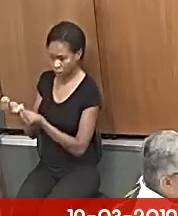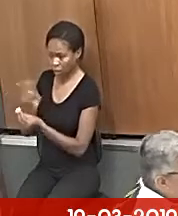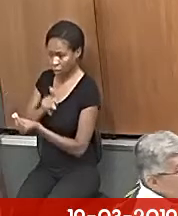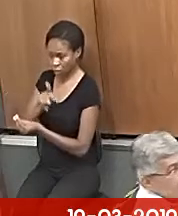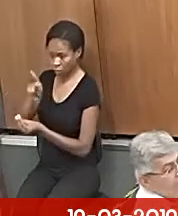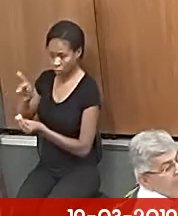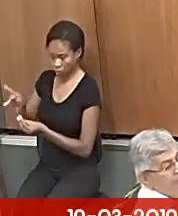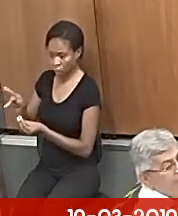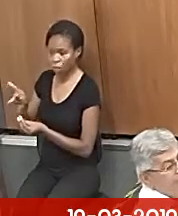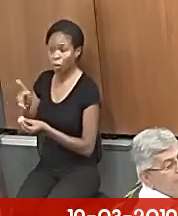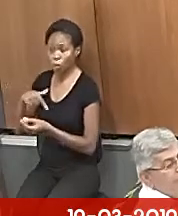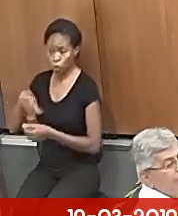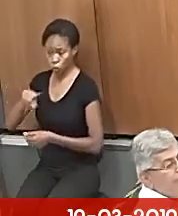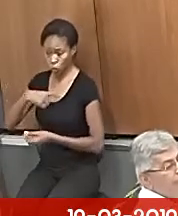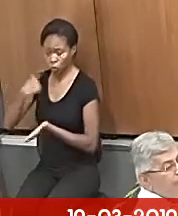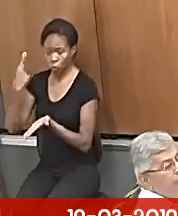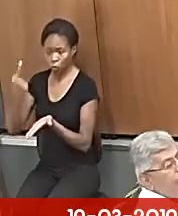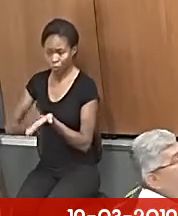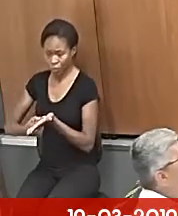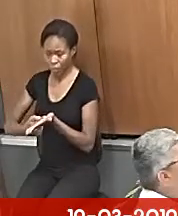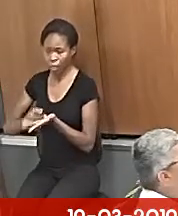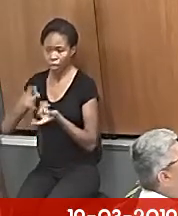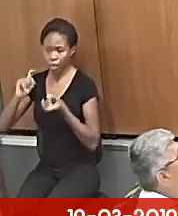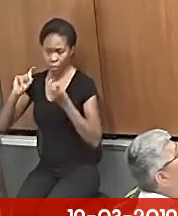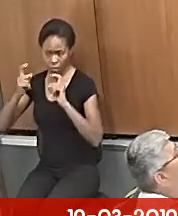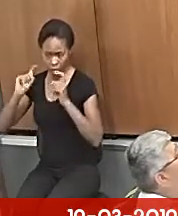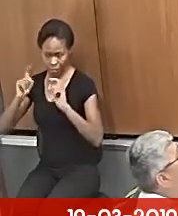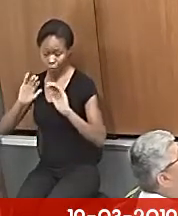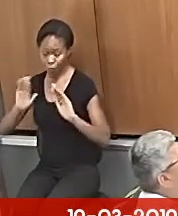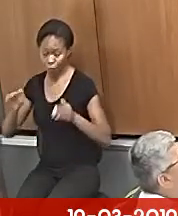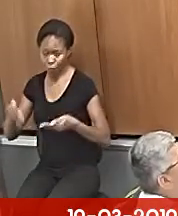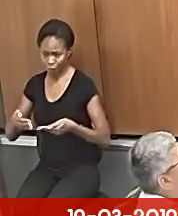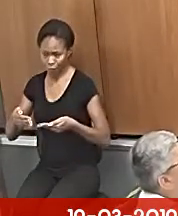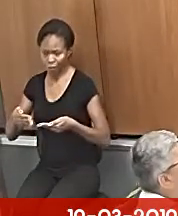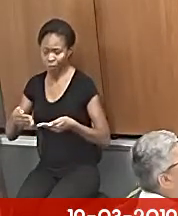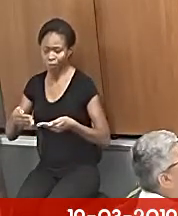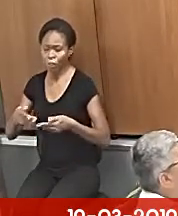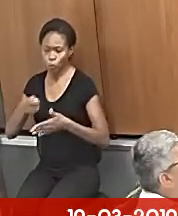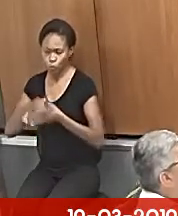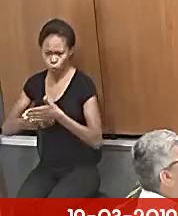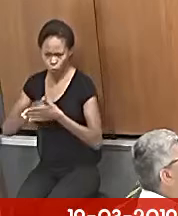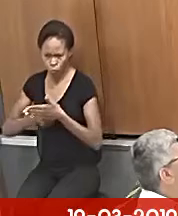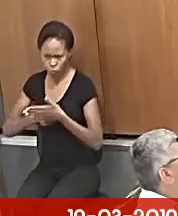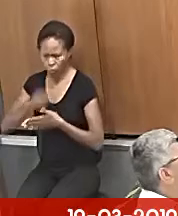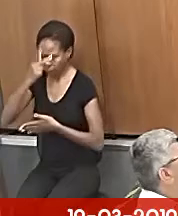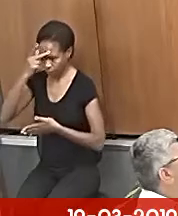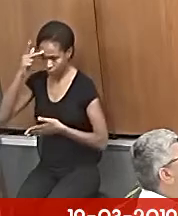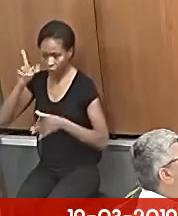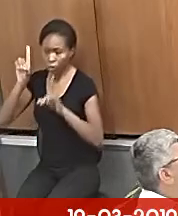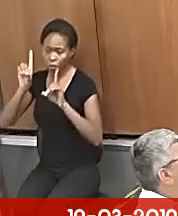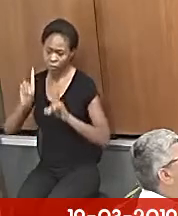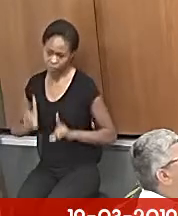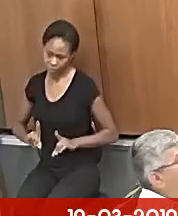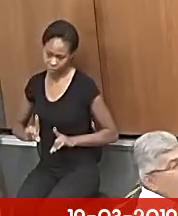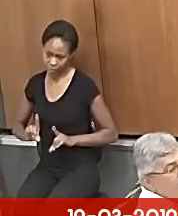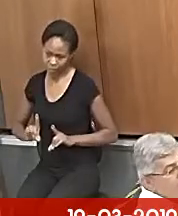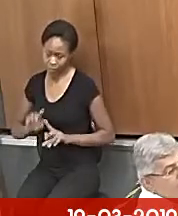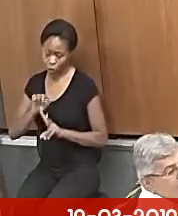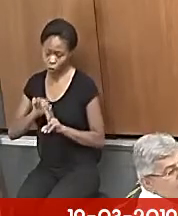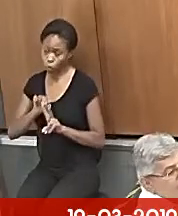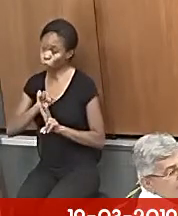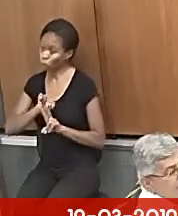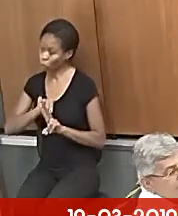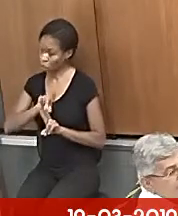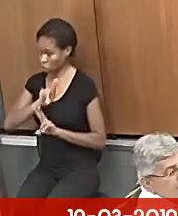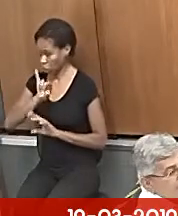e chamando também para o dia nacional da luta de luta da pessoa com deficiência que um dia anterior faremos os dois o dia